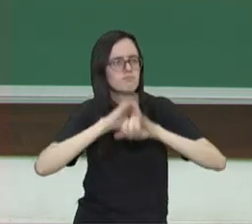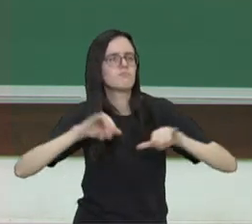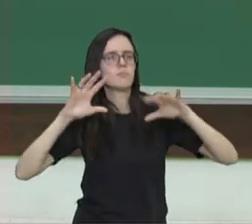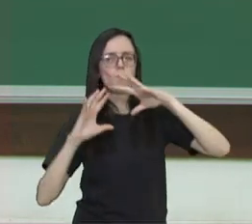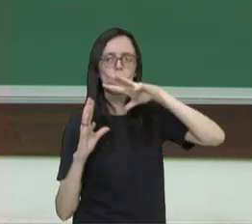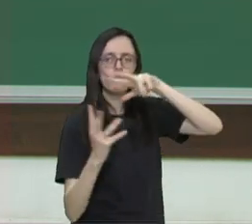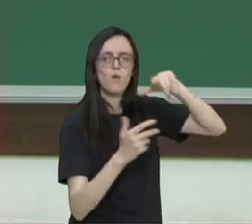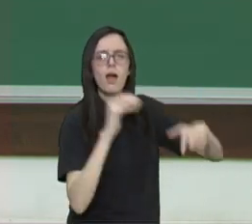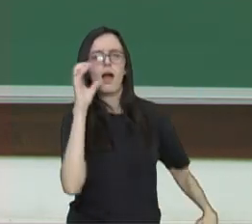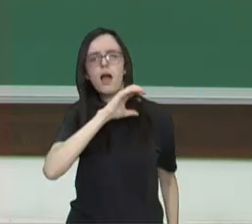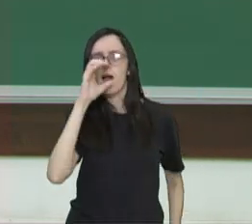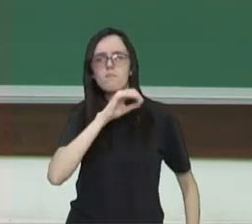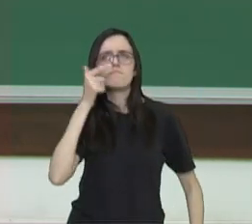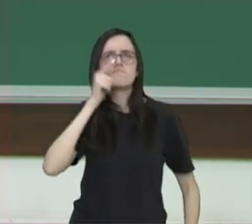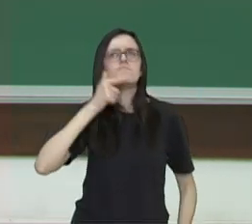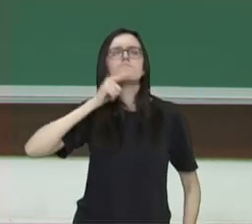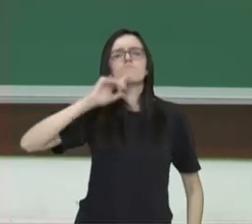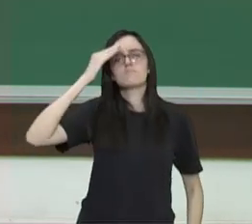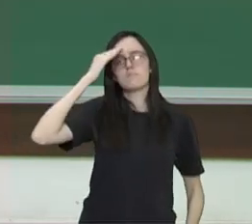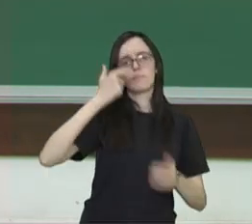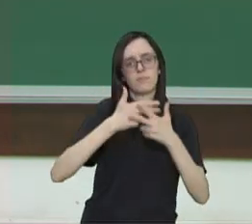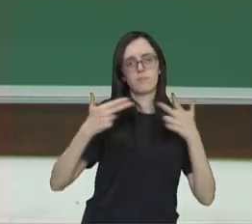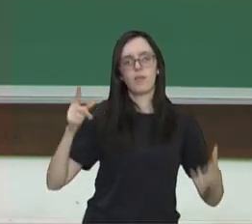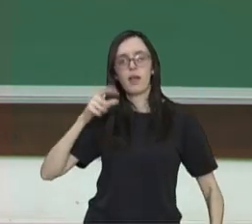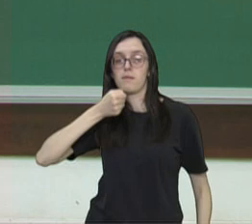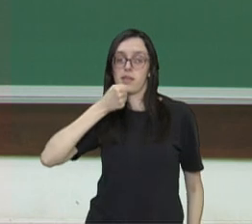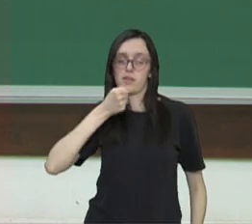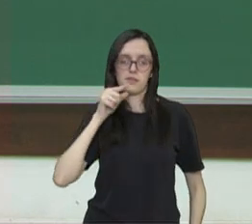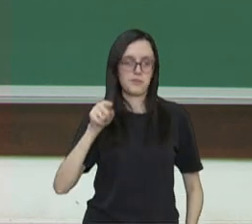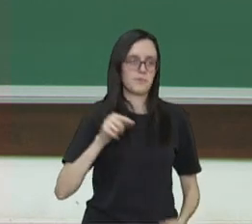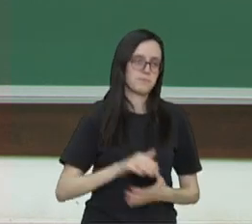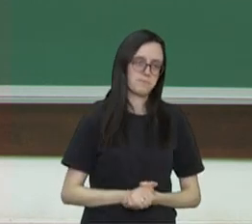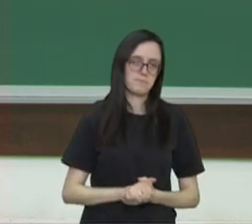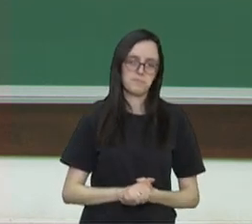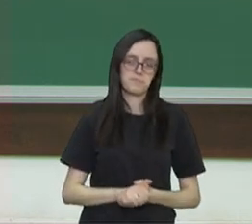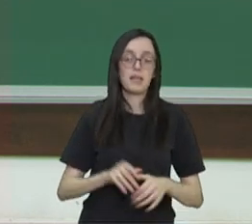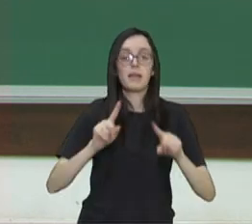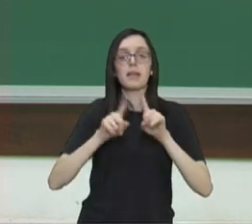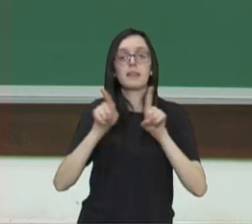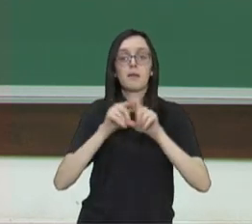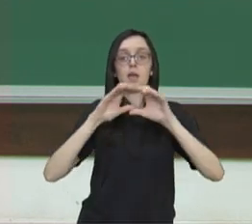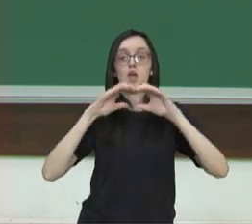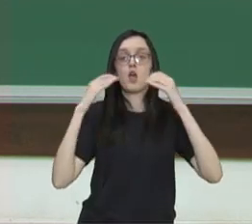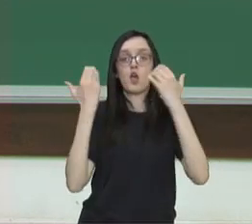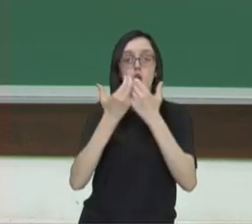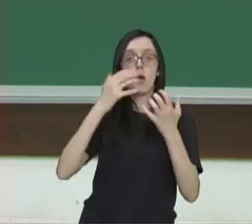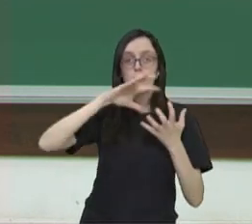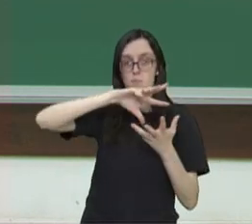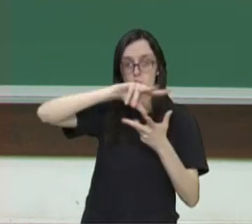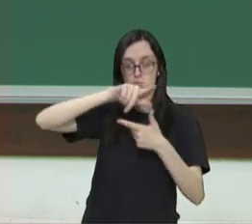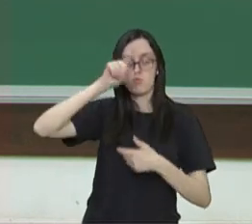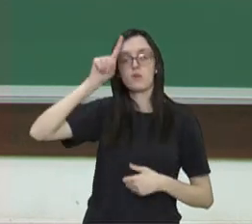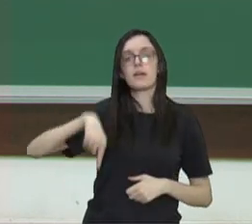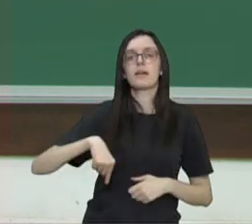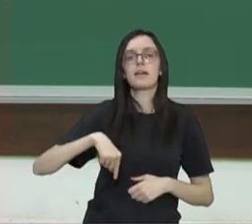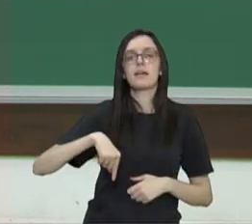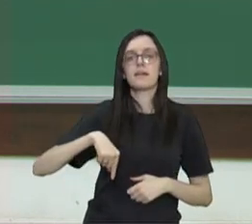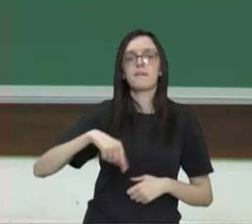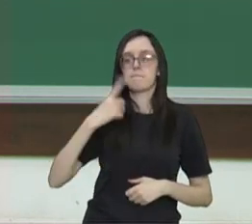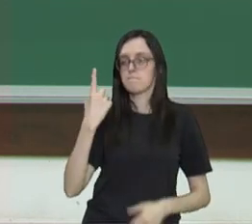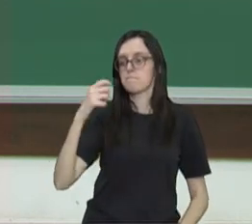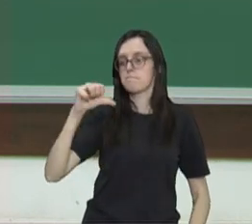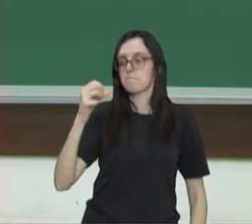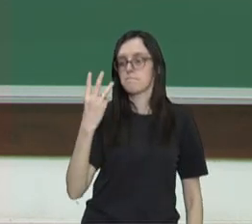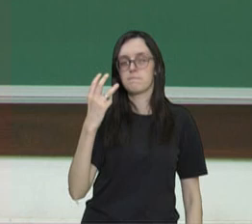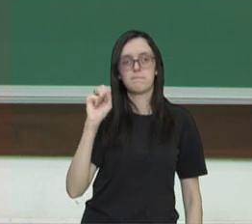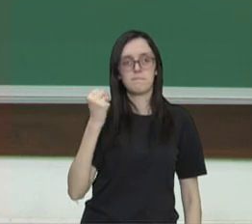com rapidez, com agilidade, com o Repórter Esso. Além disso, a Copa do Mundo de 1938, que foi disputada lá